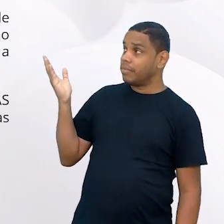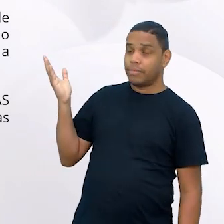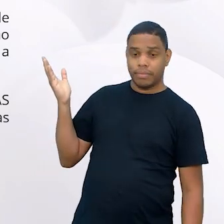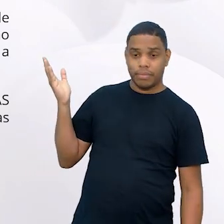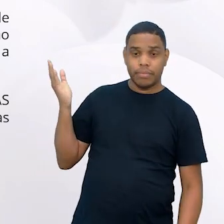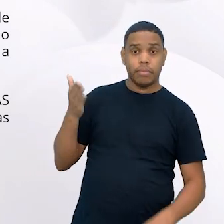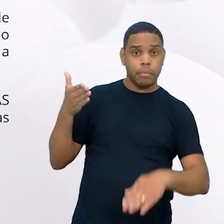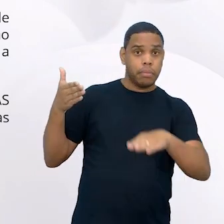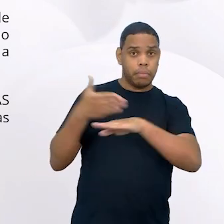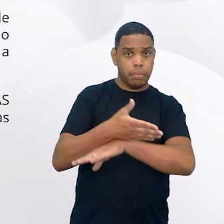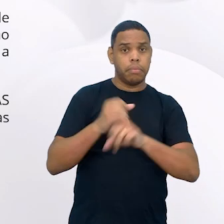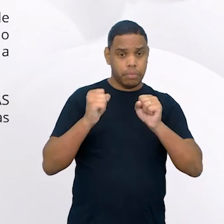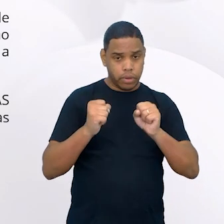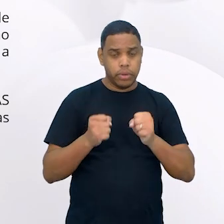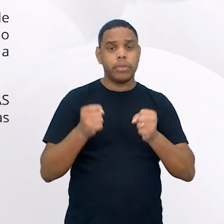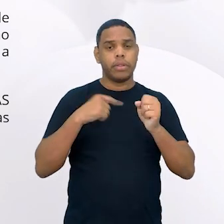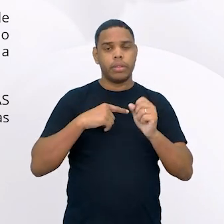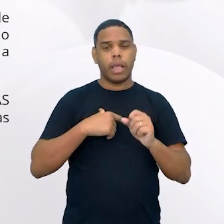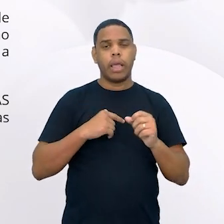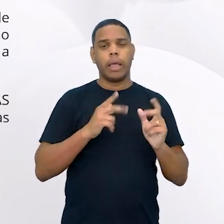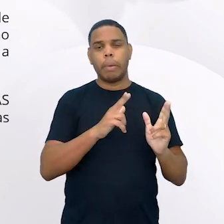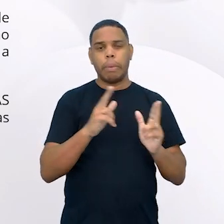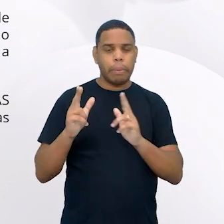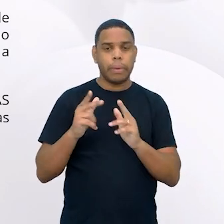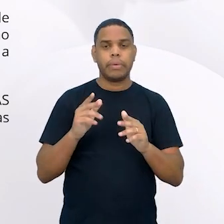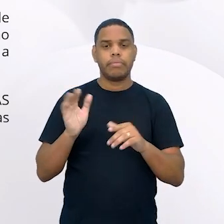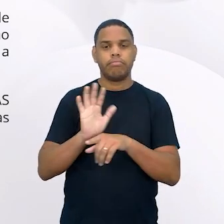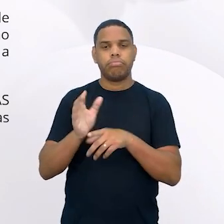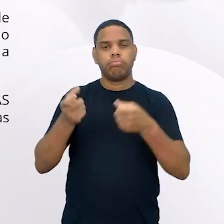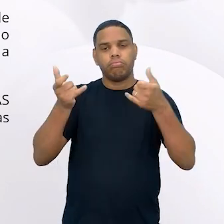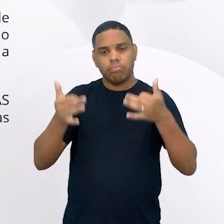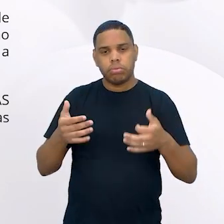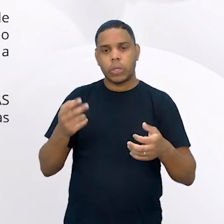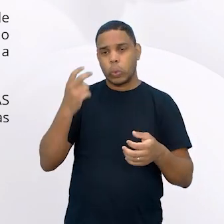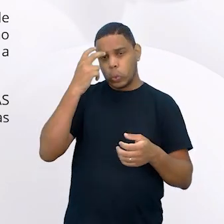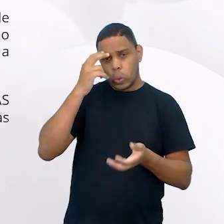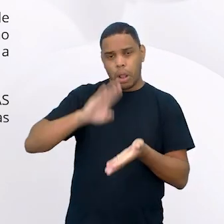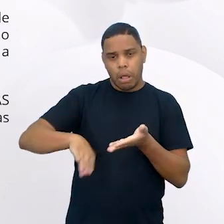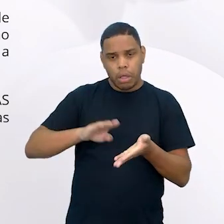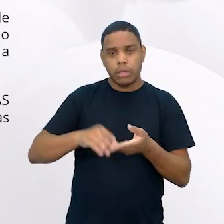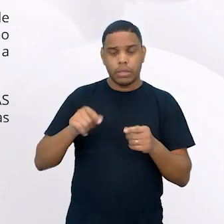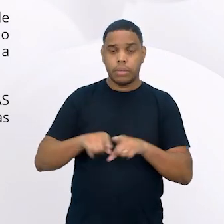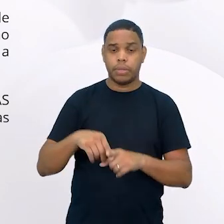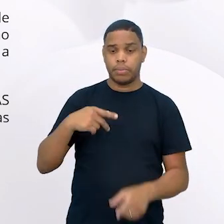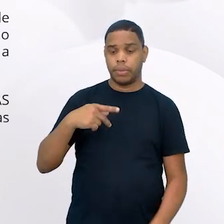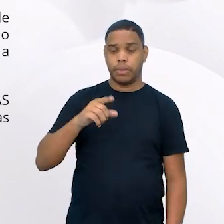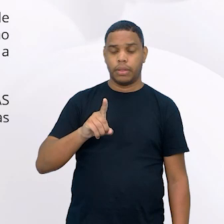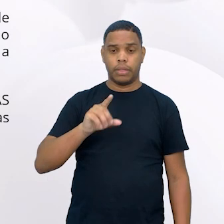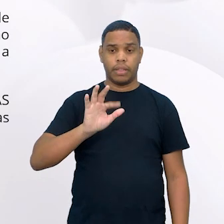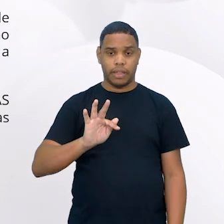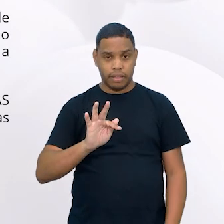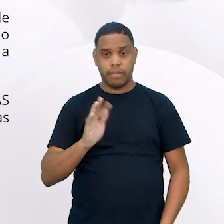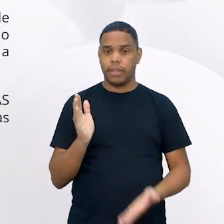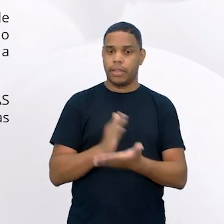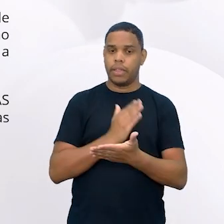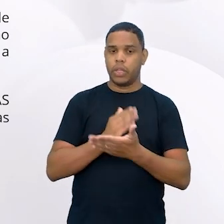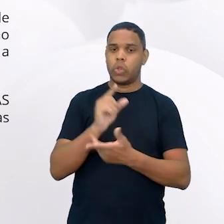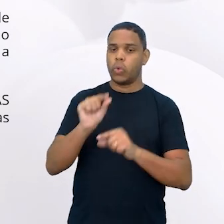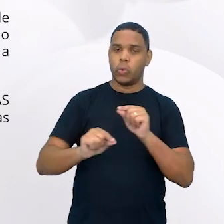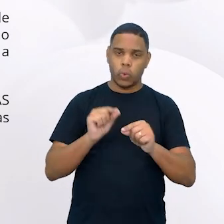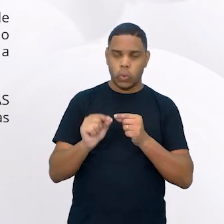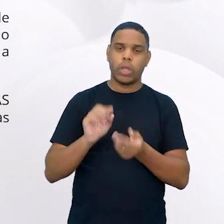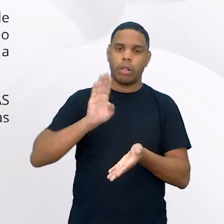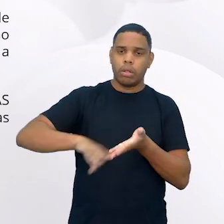econosco.com.br. Lá você tem o documentário, o Cultura do Desperdício, e tem o PDF aberto do livro O que é a Cultura